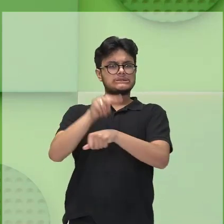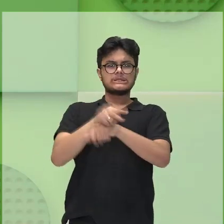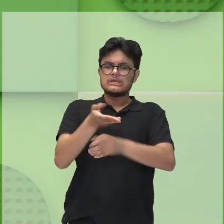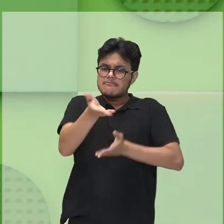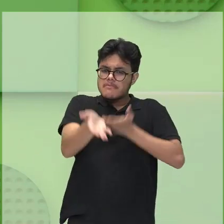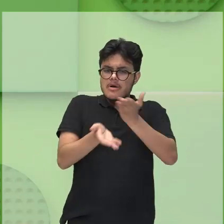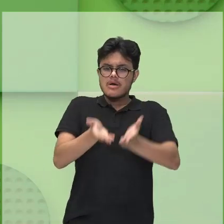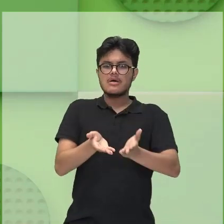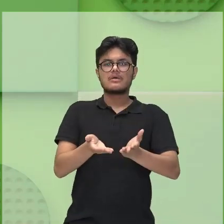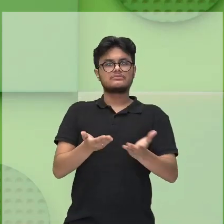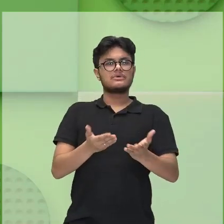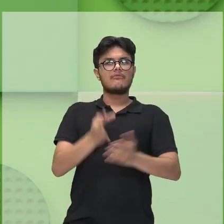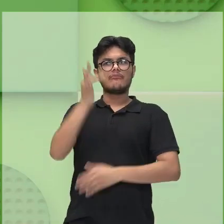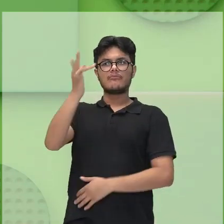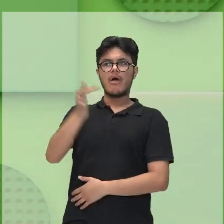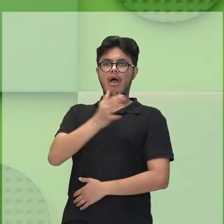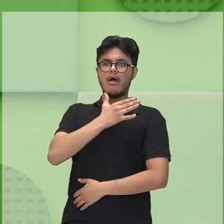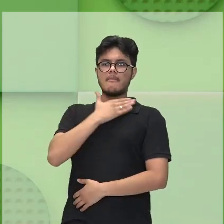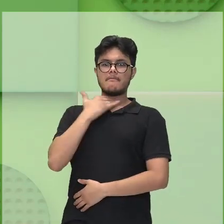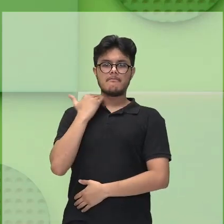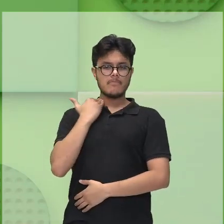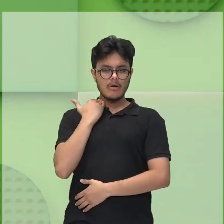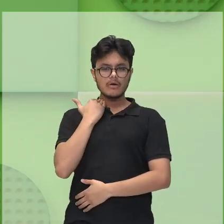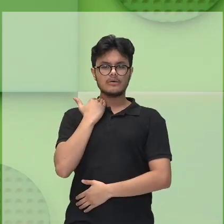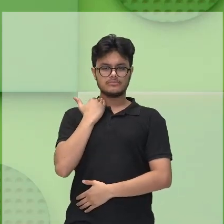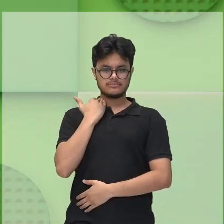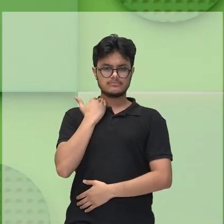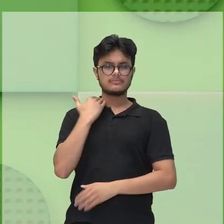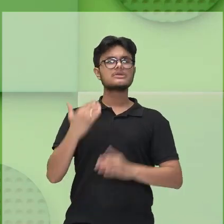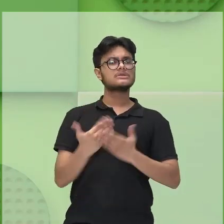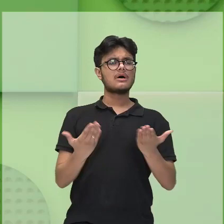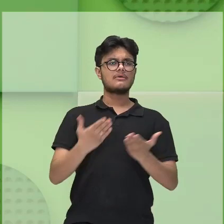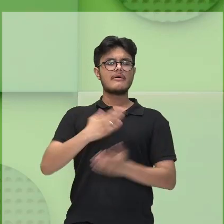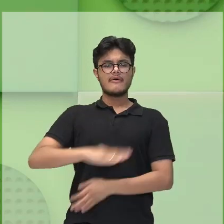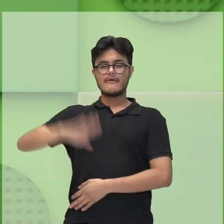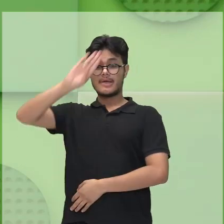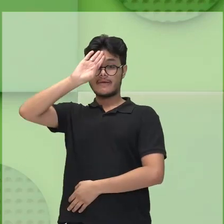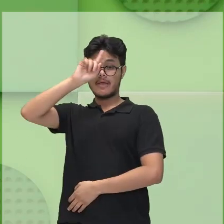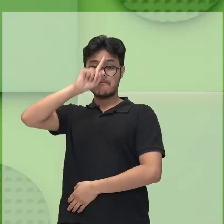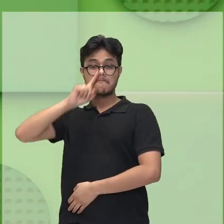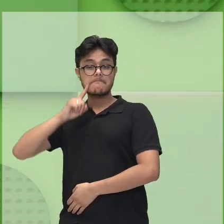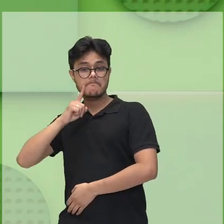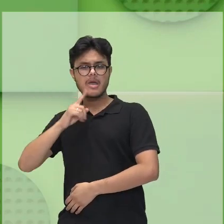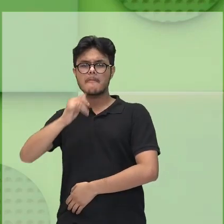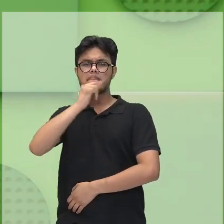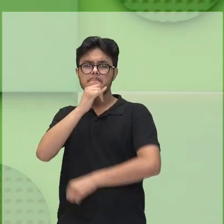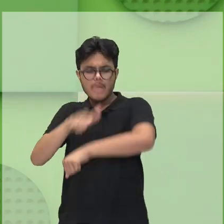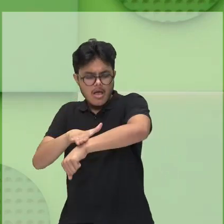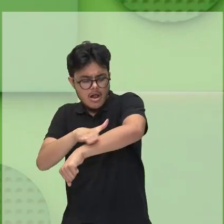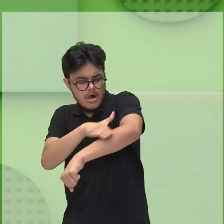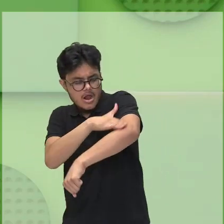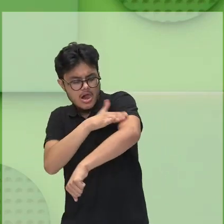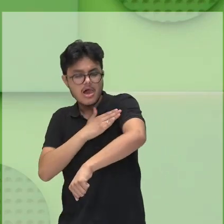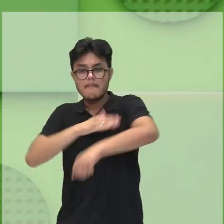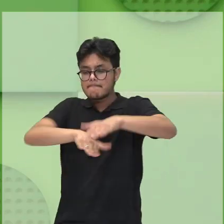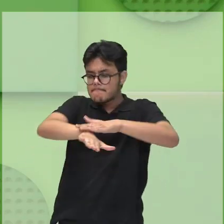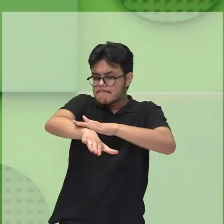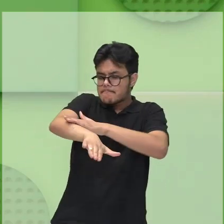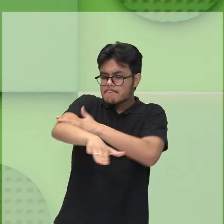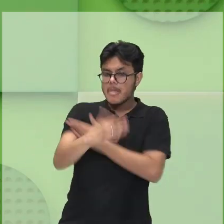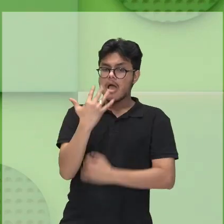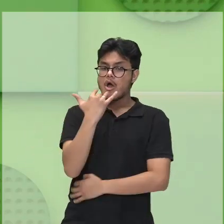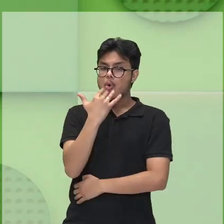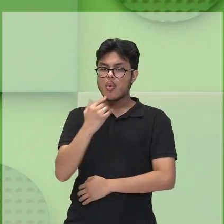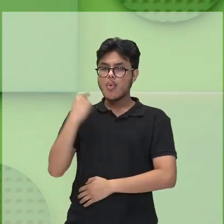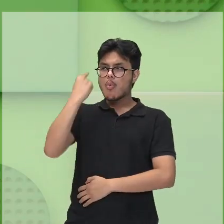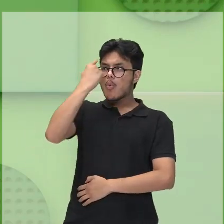pode levar a óbito, né? Ela é chamada assim de febre amarela porque a pessoa fica com a pele amarelada, né, icterícia, como a